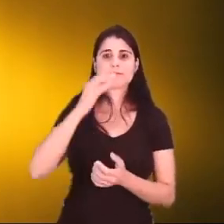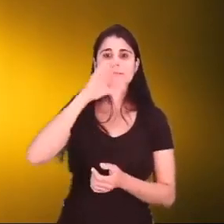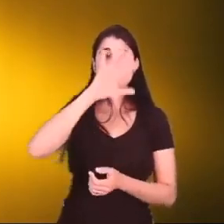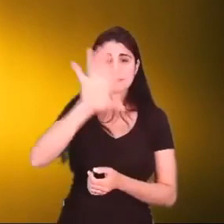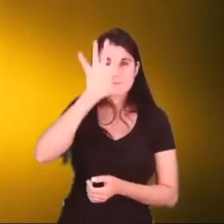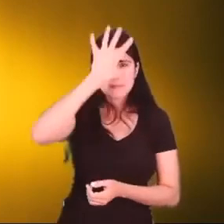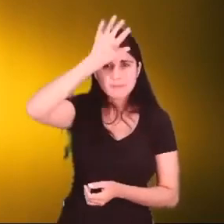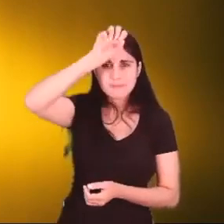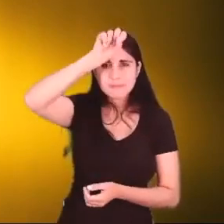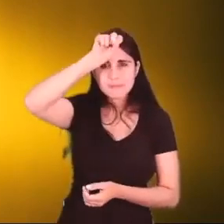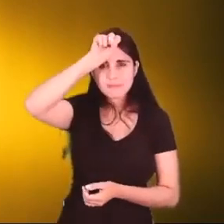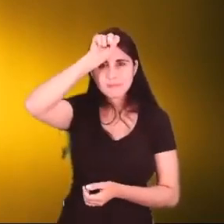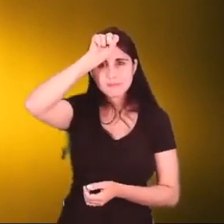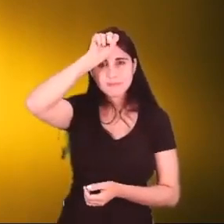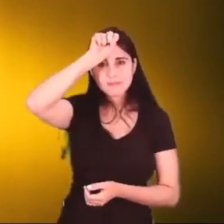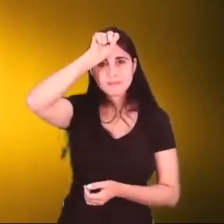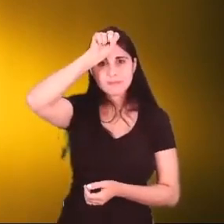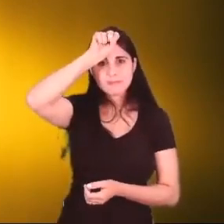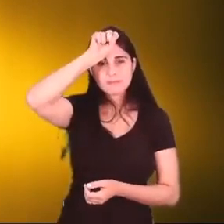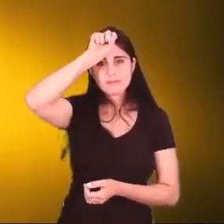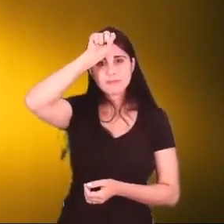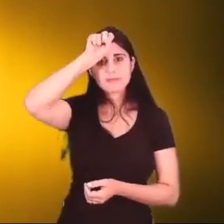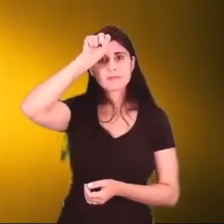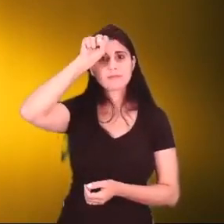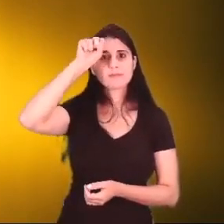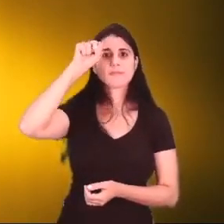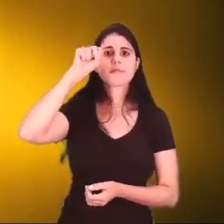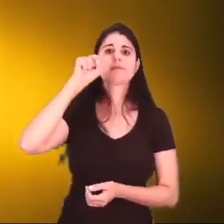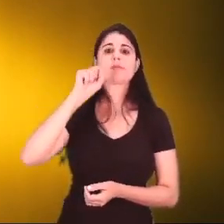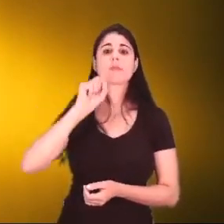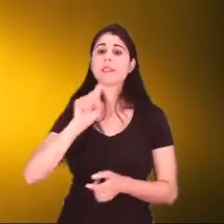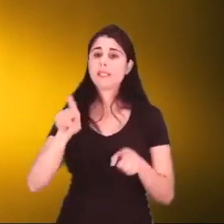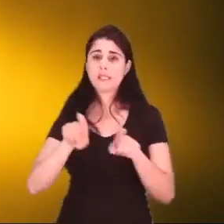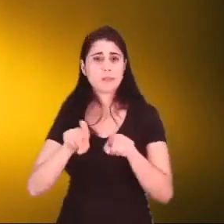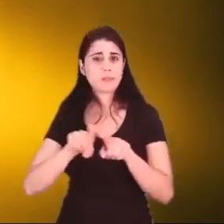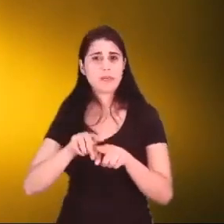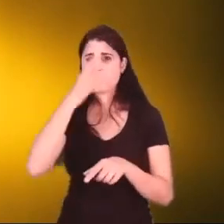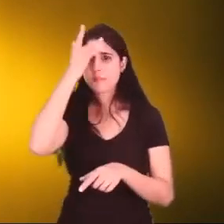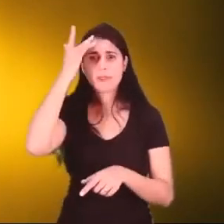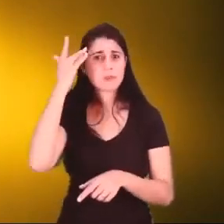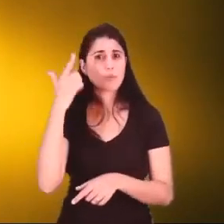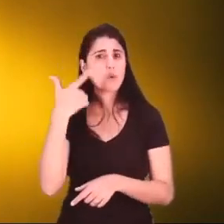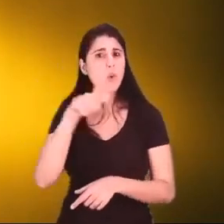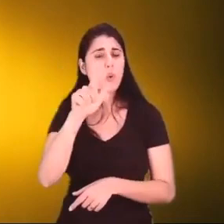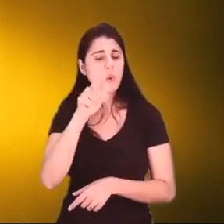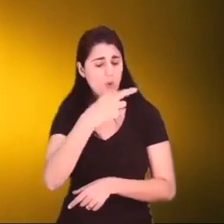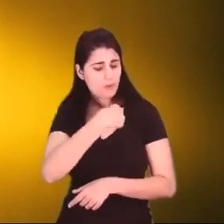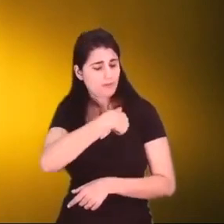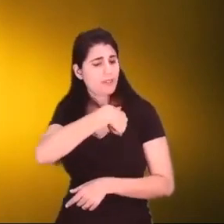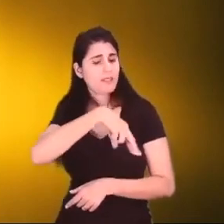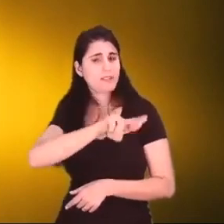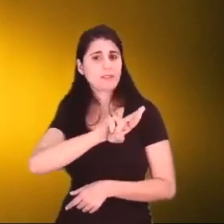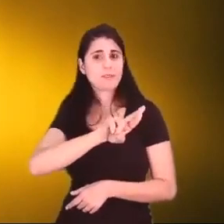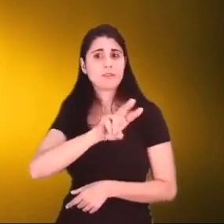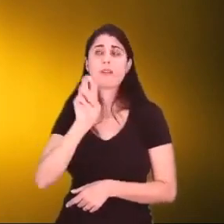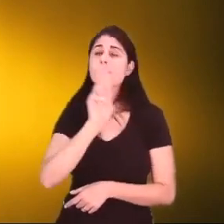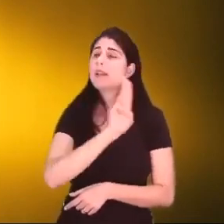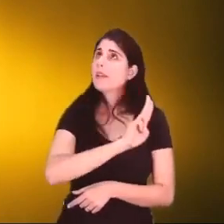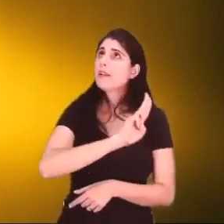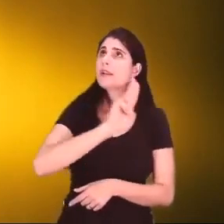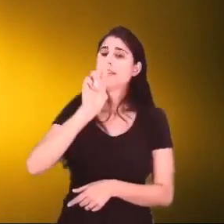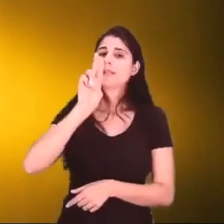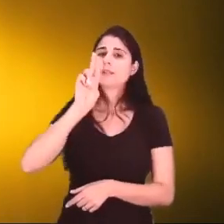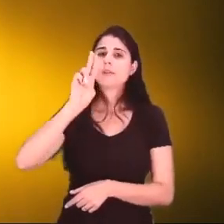Espíritas e não espíritas, em nome dos